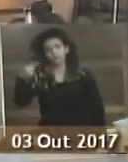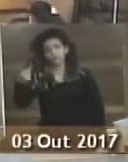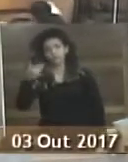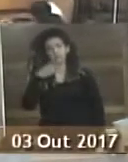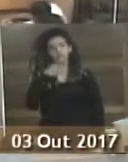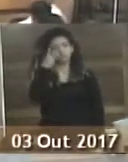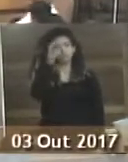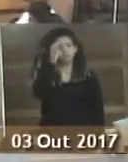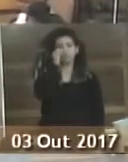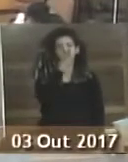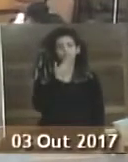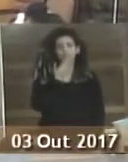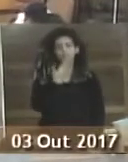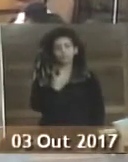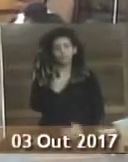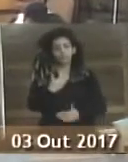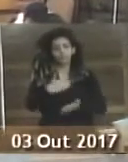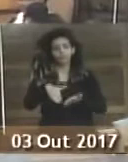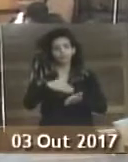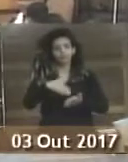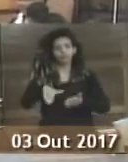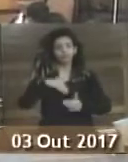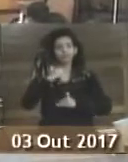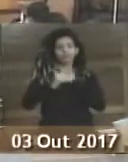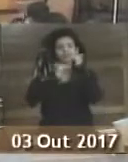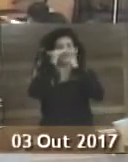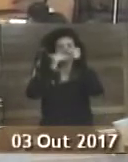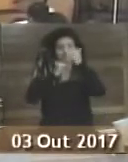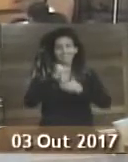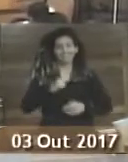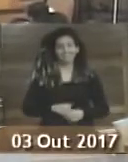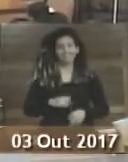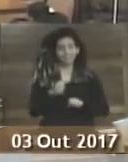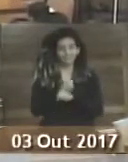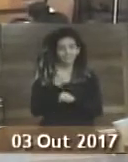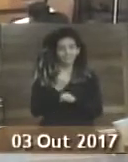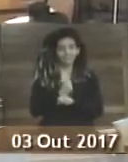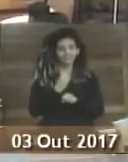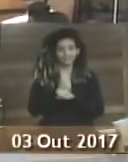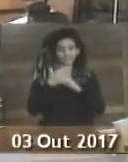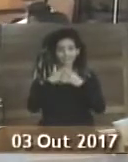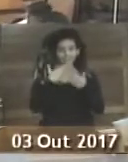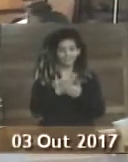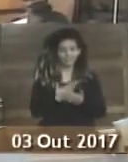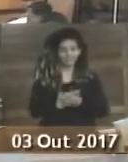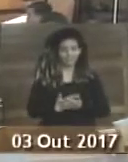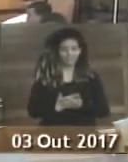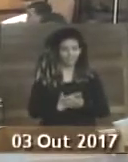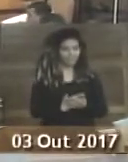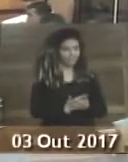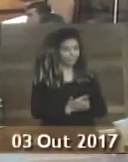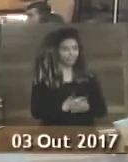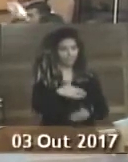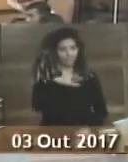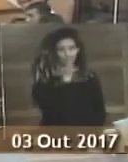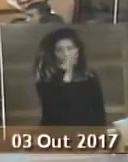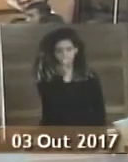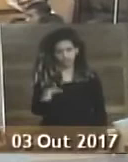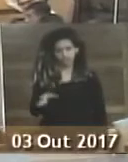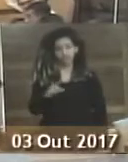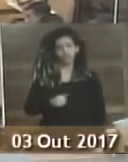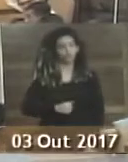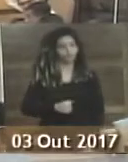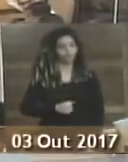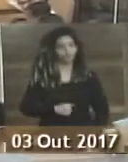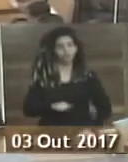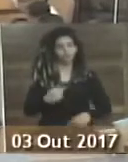Brasil, solicitando à Secretaria de Desenvolvimento Urbano e Sustentabilidade, informação sobre a obra existente atrás da Escola Municipal Prefeito José Luiz Ribeiro Rezec, na Rua Boa Esperança, no